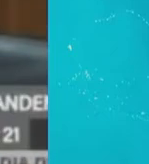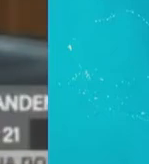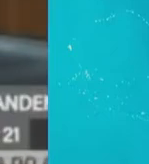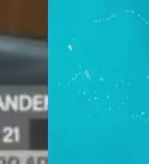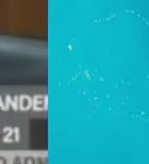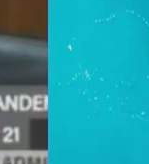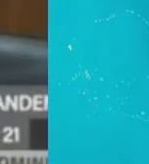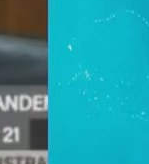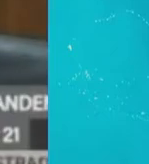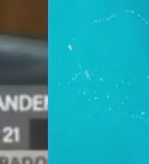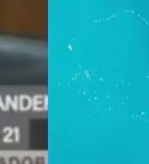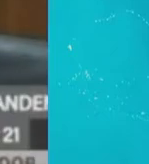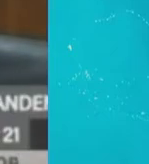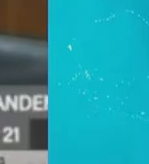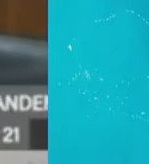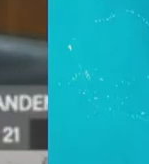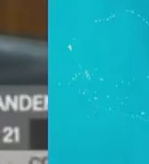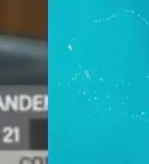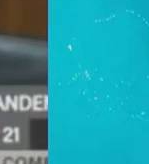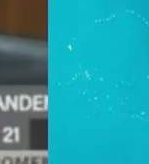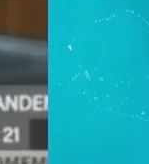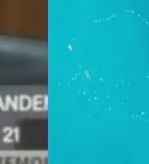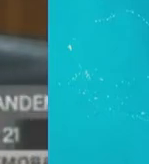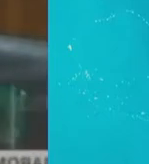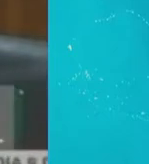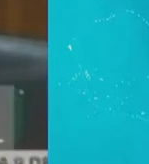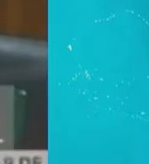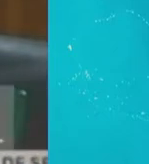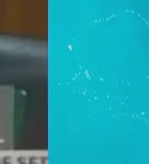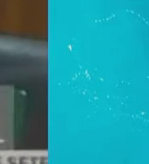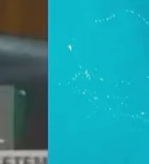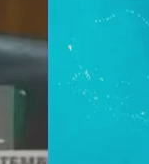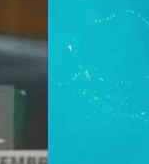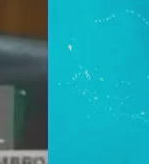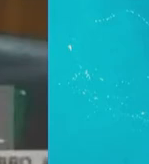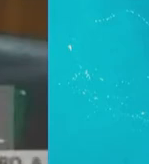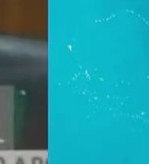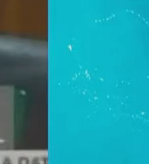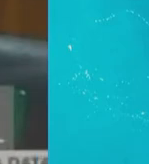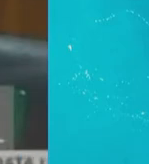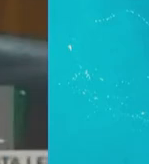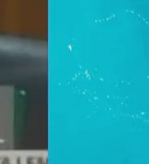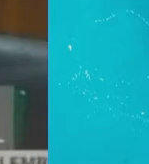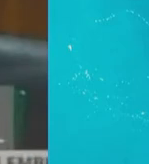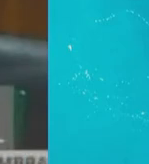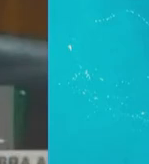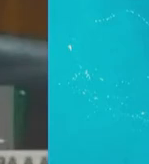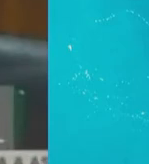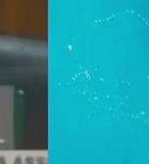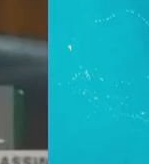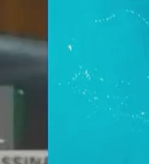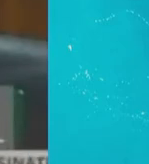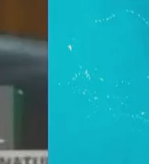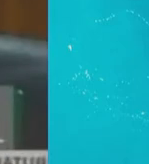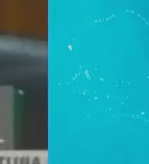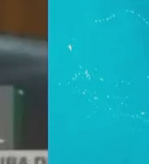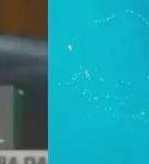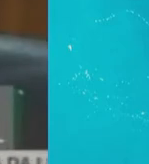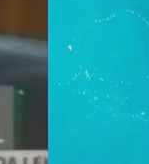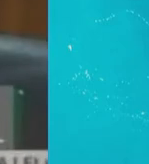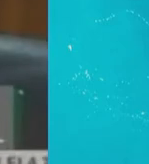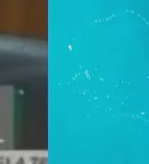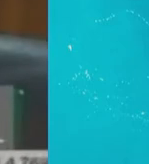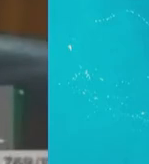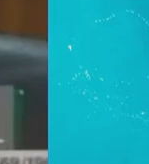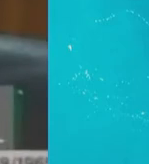a CGU, o Tribunal de Contas da União, o Ministério Público Federal, onde é que está o Ministério Público Federal? Muitas